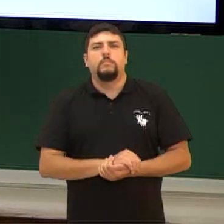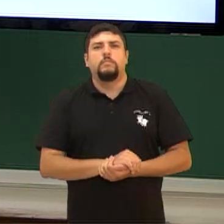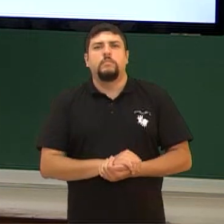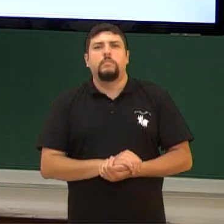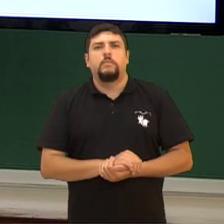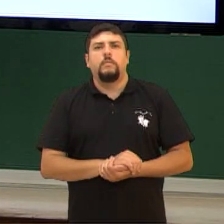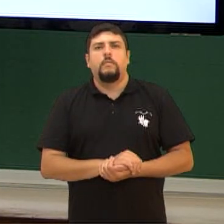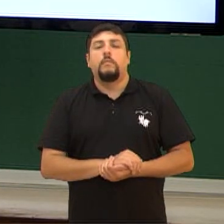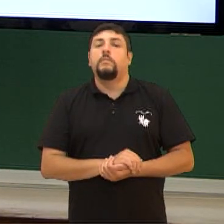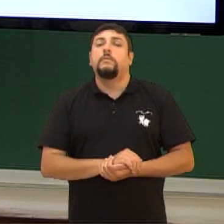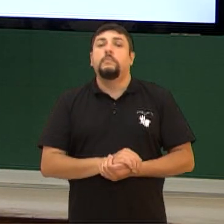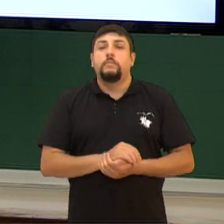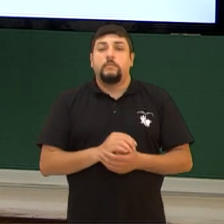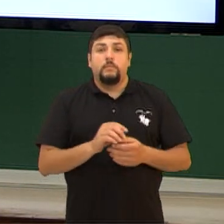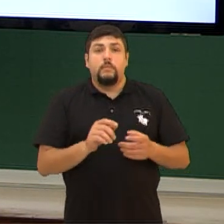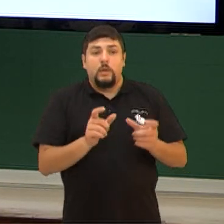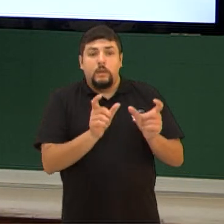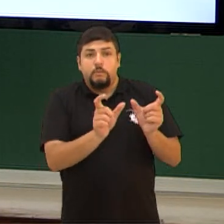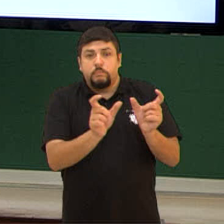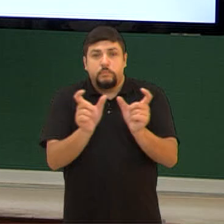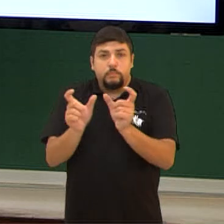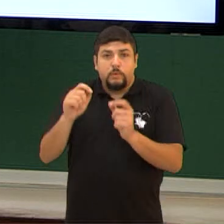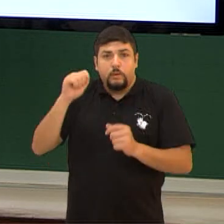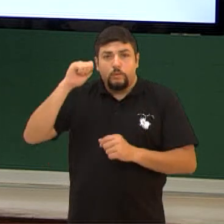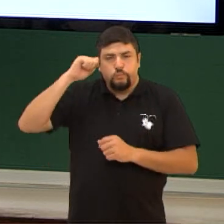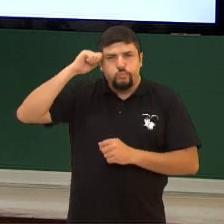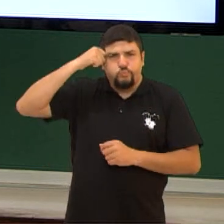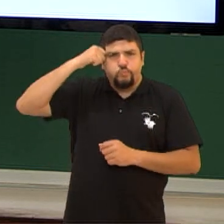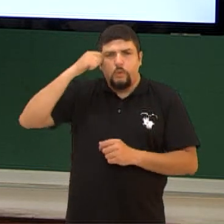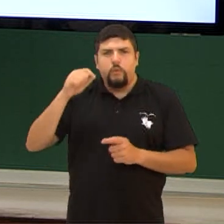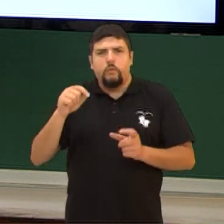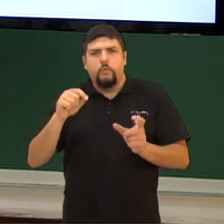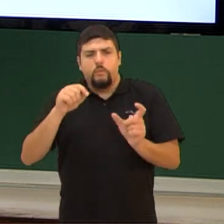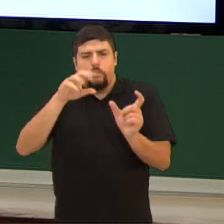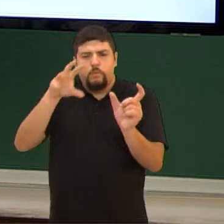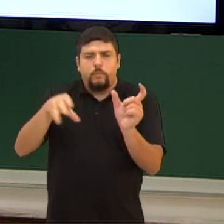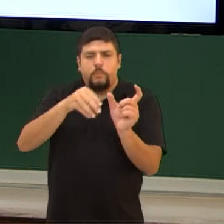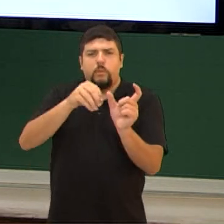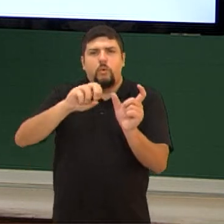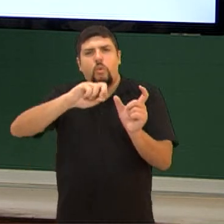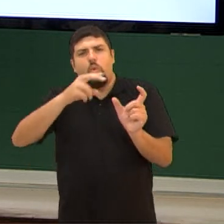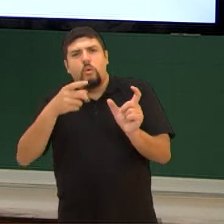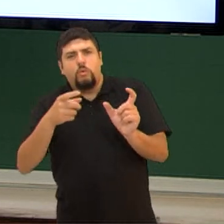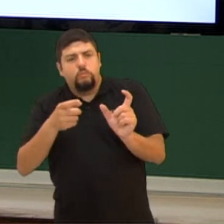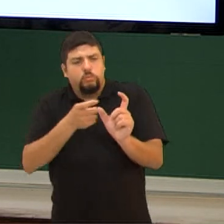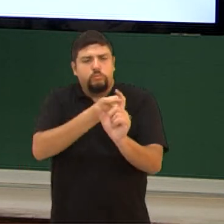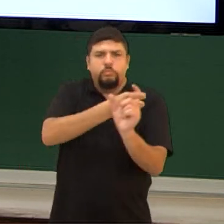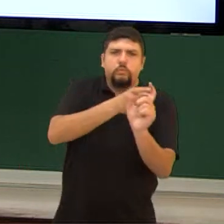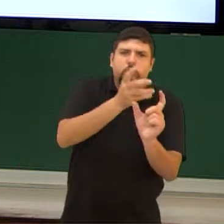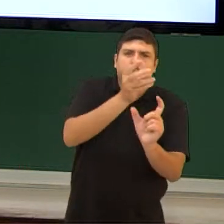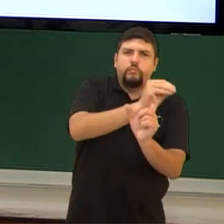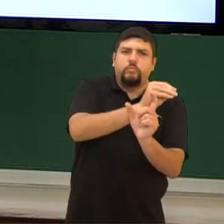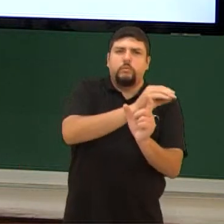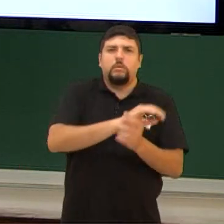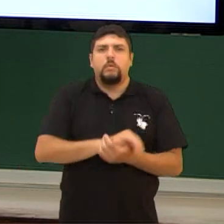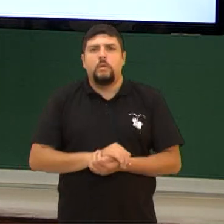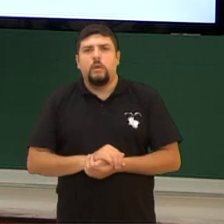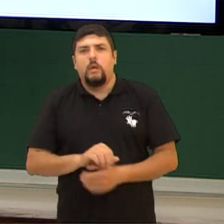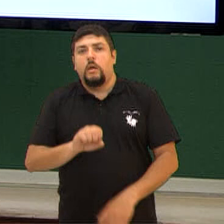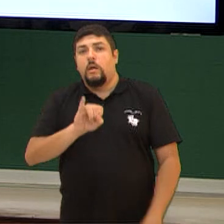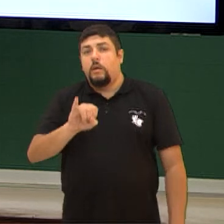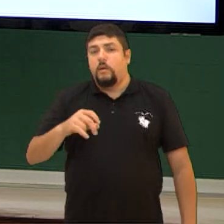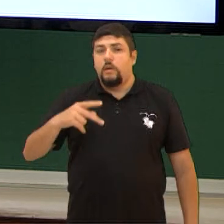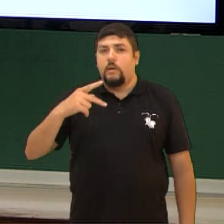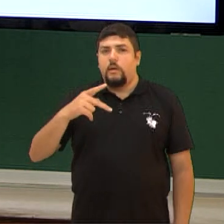E essas palavras que estão em negritos, elas são formadas por um prefixo ou por um sufixo? Se você escolher a opção prefixo,